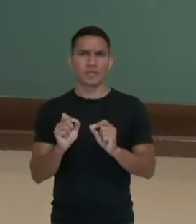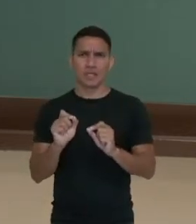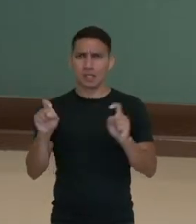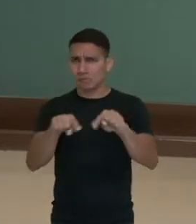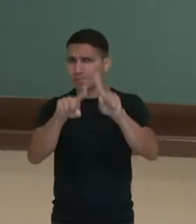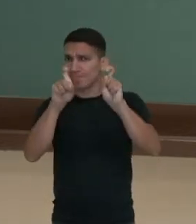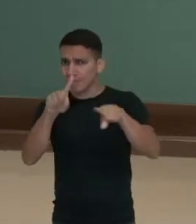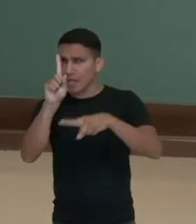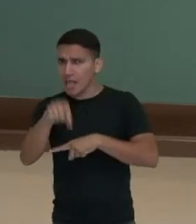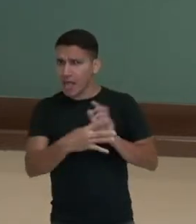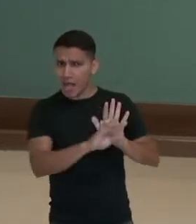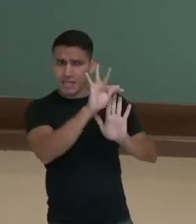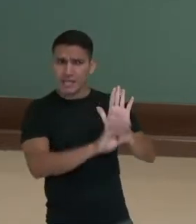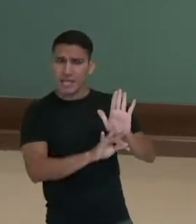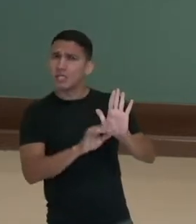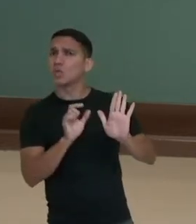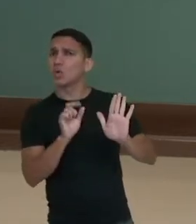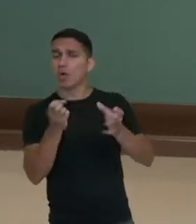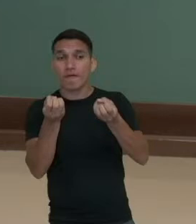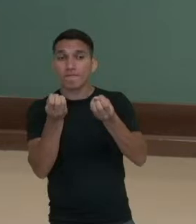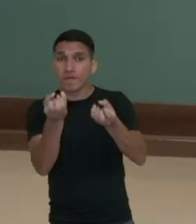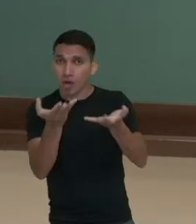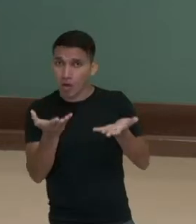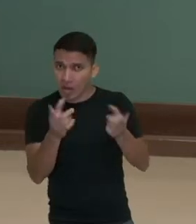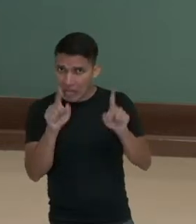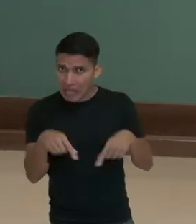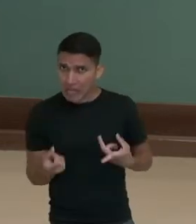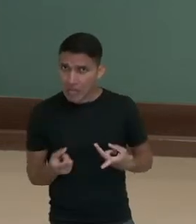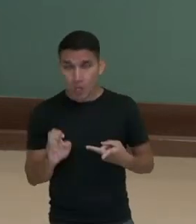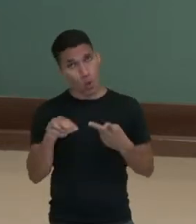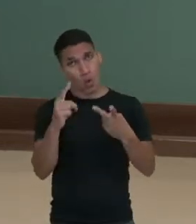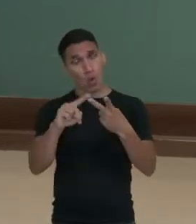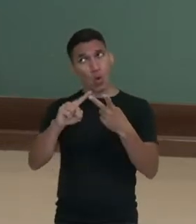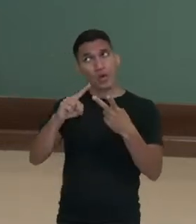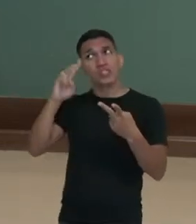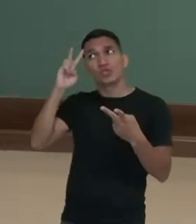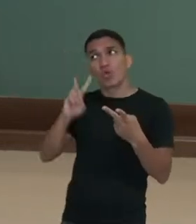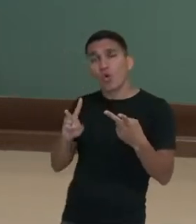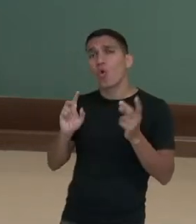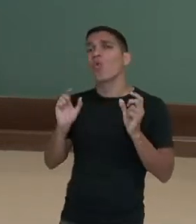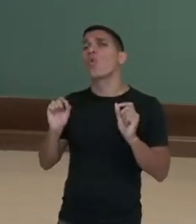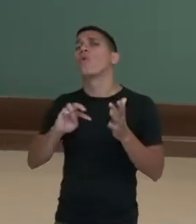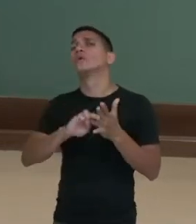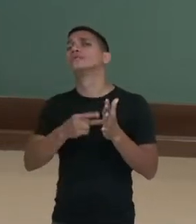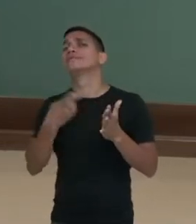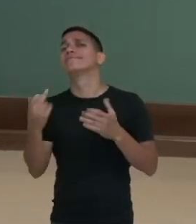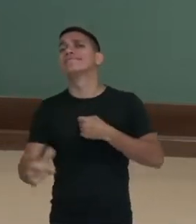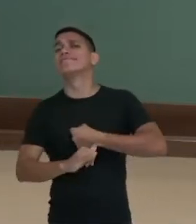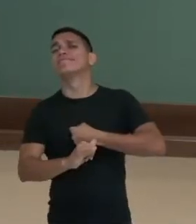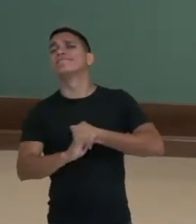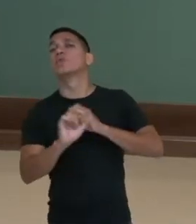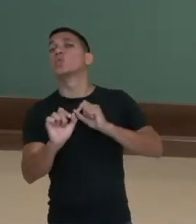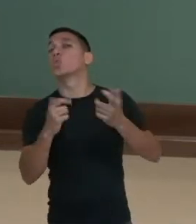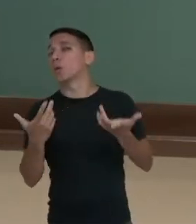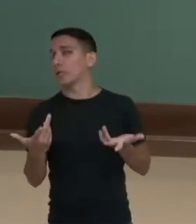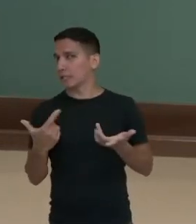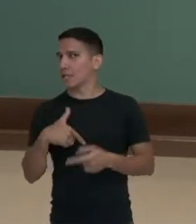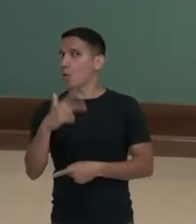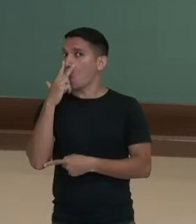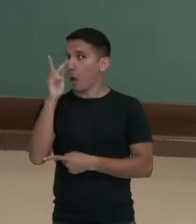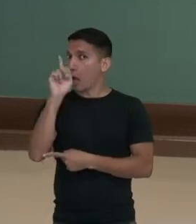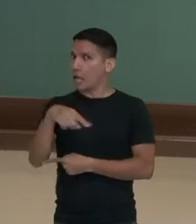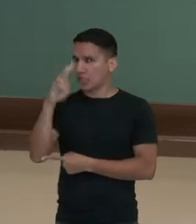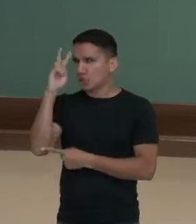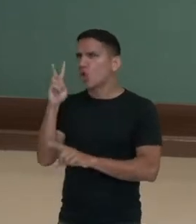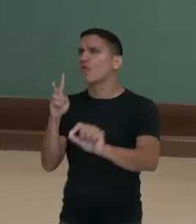um texto informativo? Será que é uma história? O que será que é a crônica? Eu acho que é uma história.